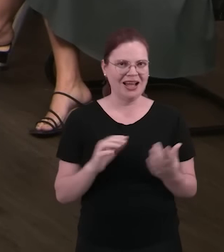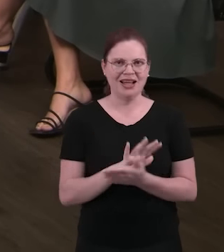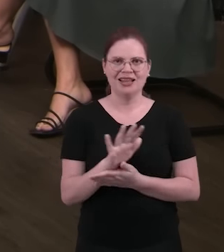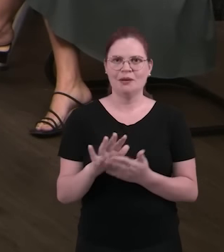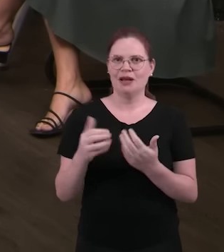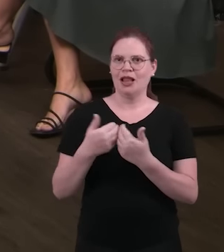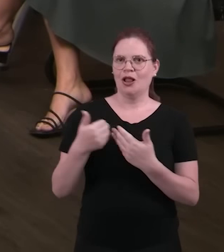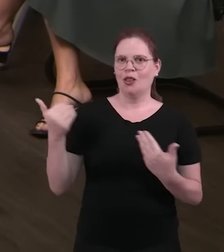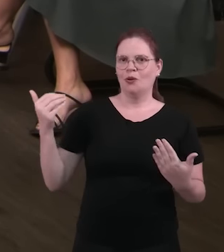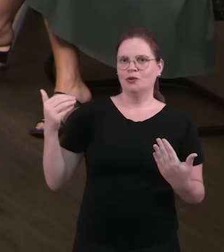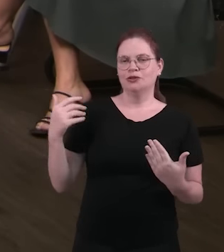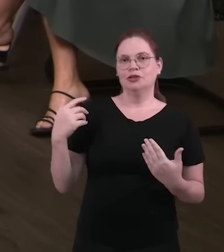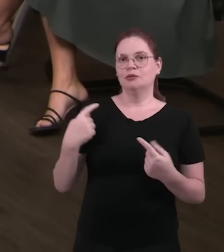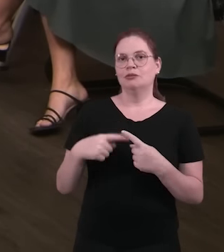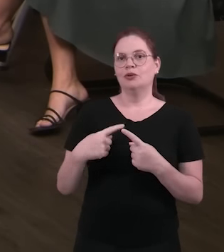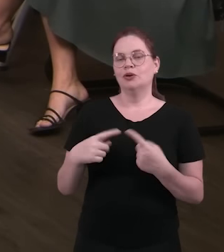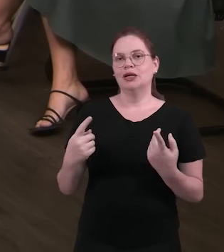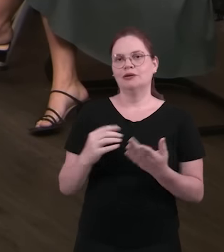é a desobediência.